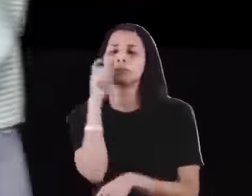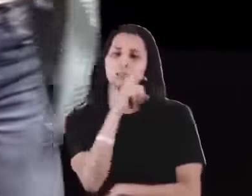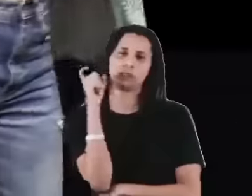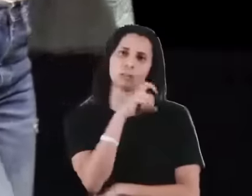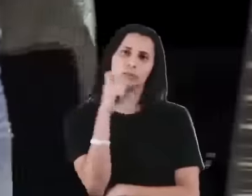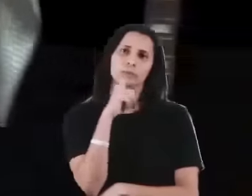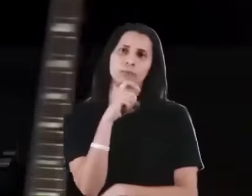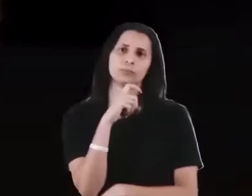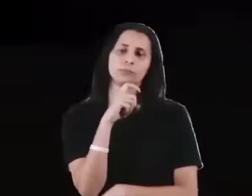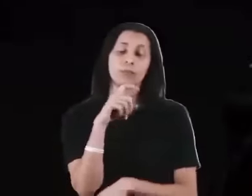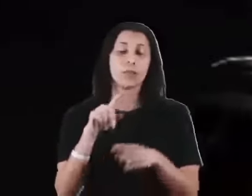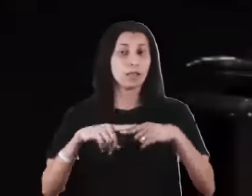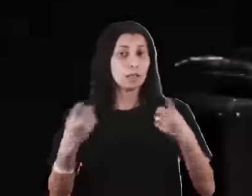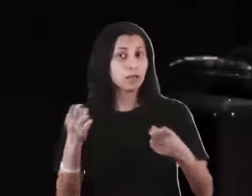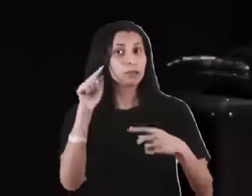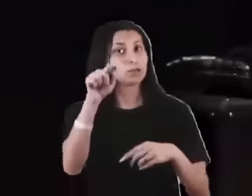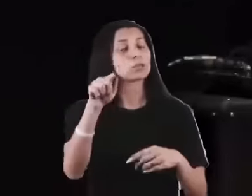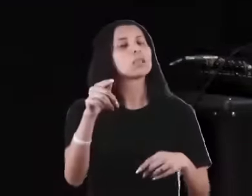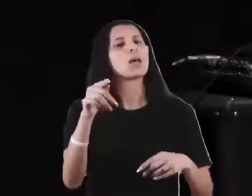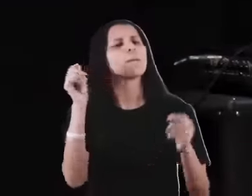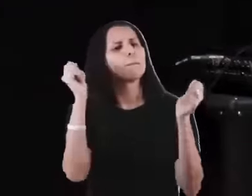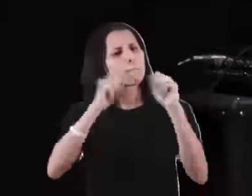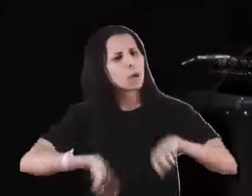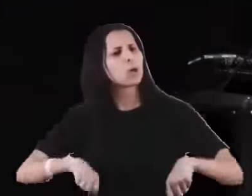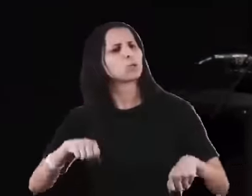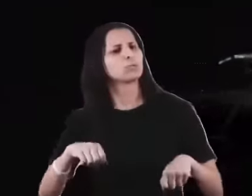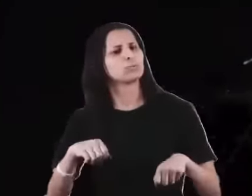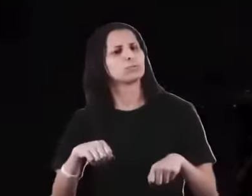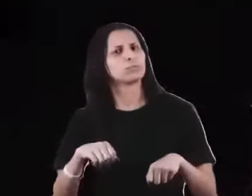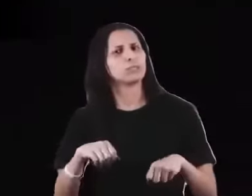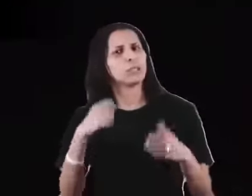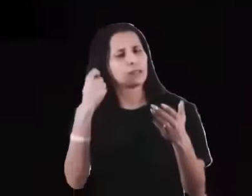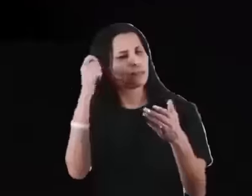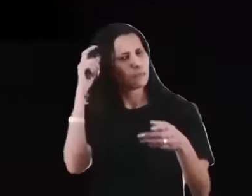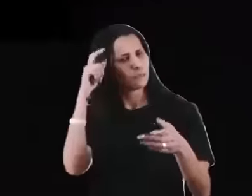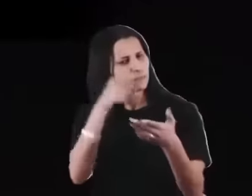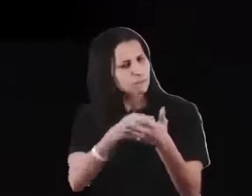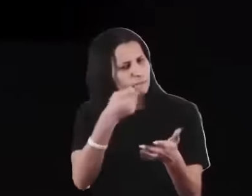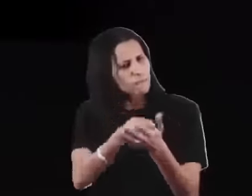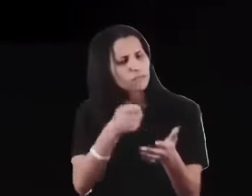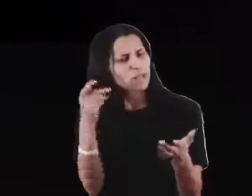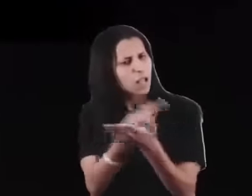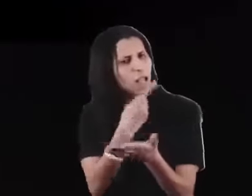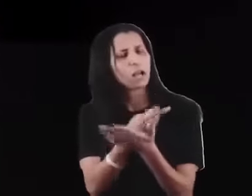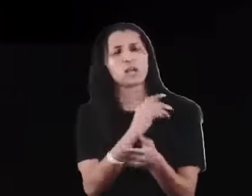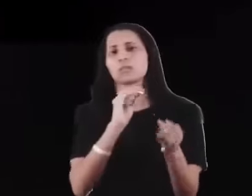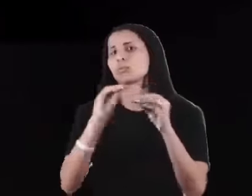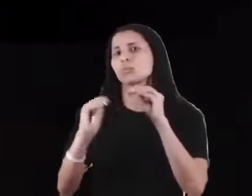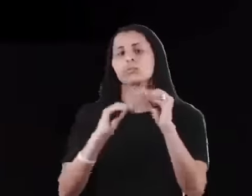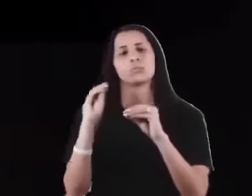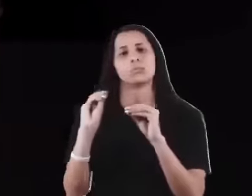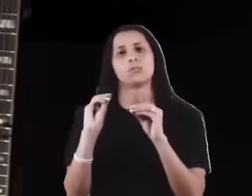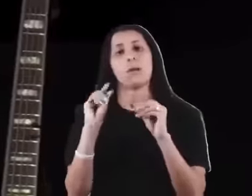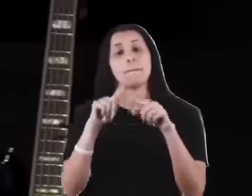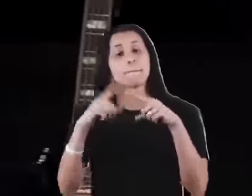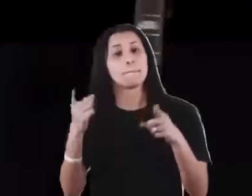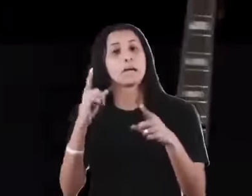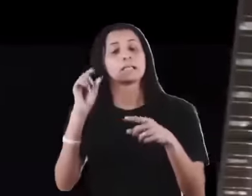porque você poderia tá errado como fosse Quem escolheu sair que as uma consequência